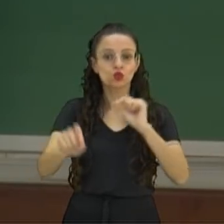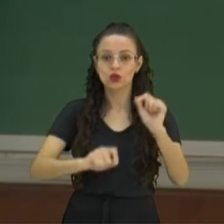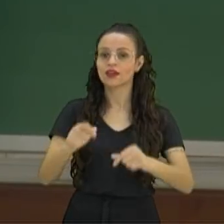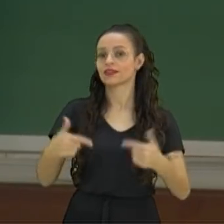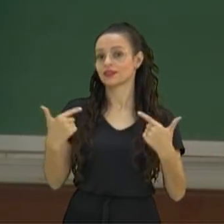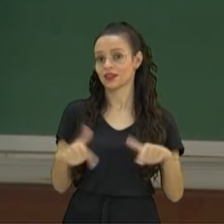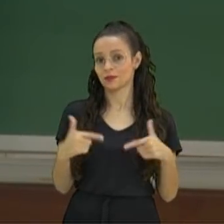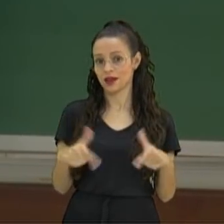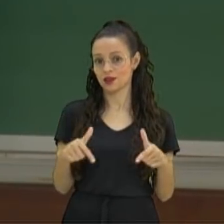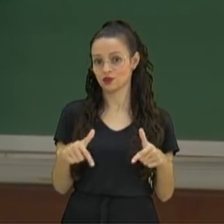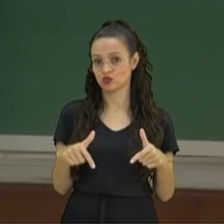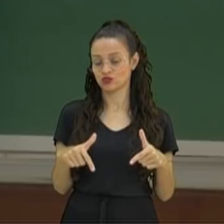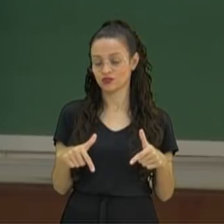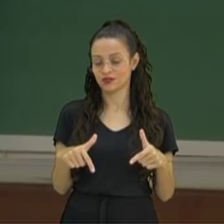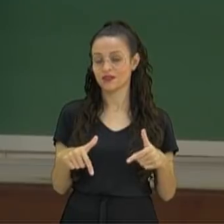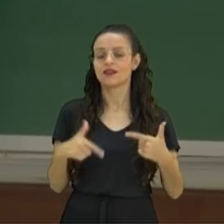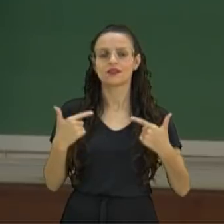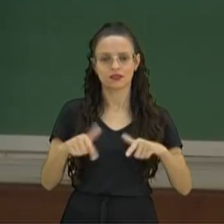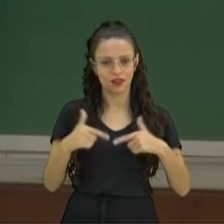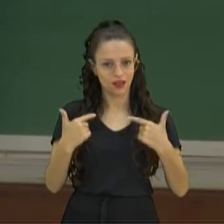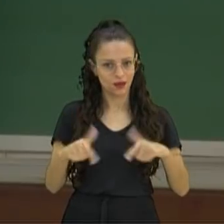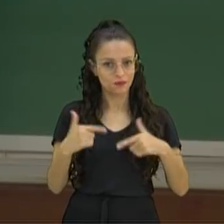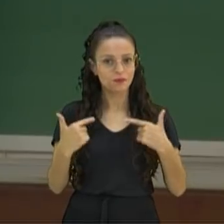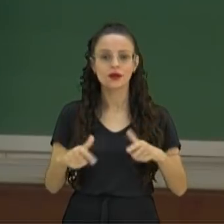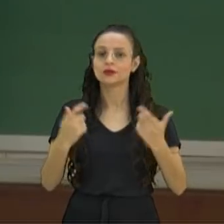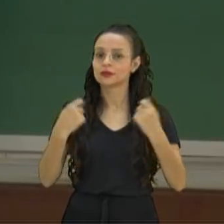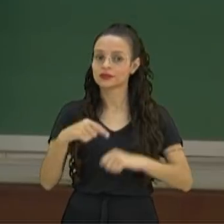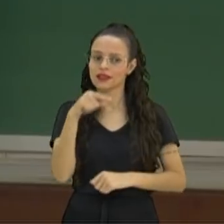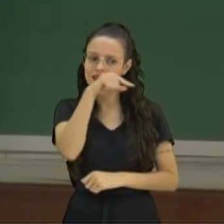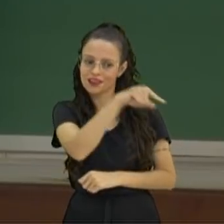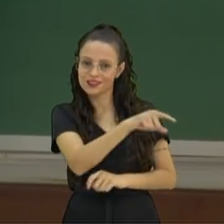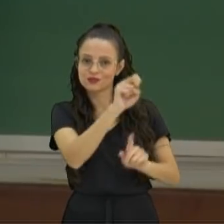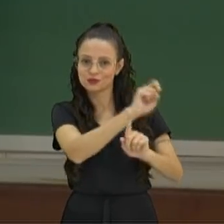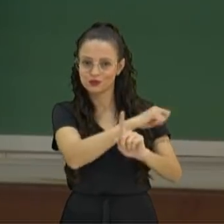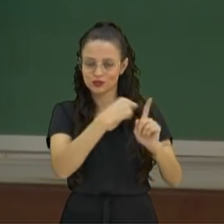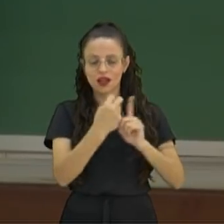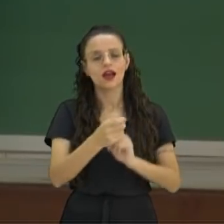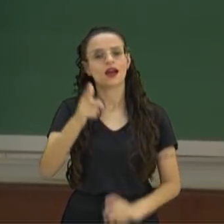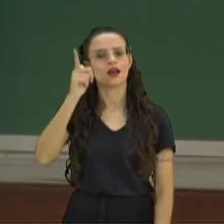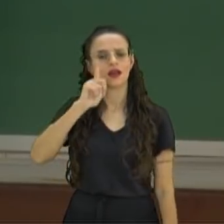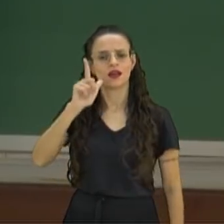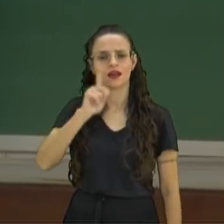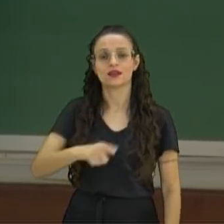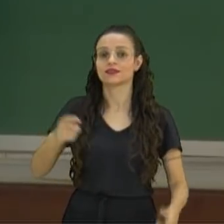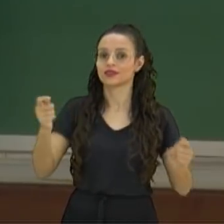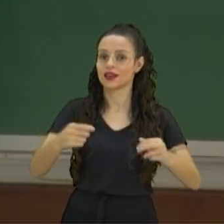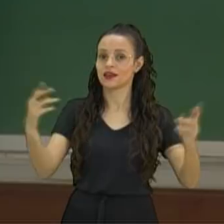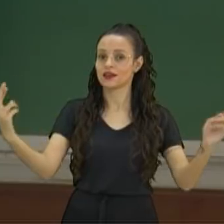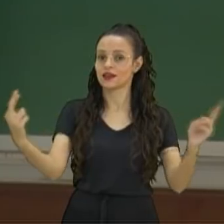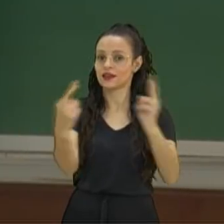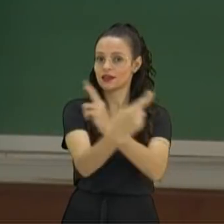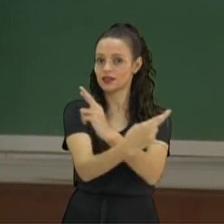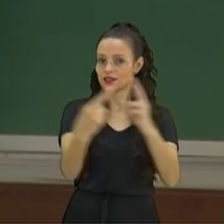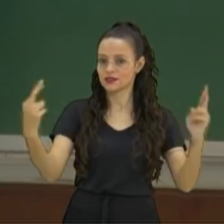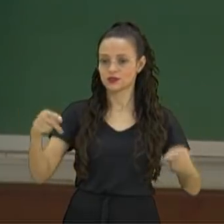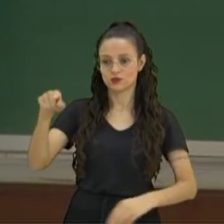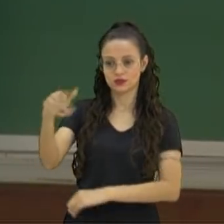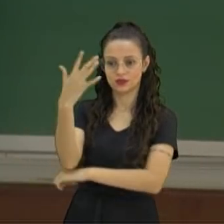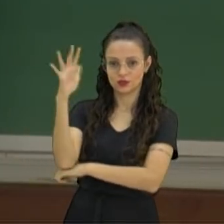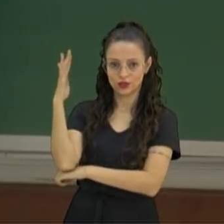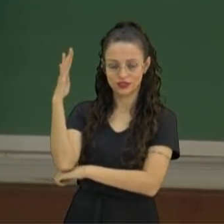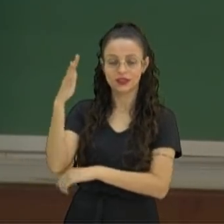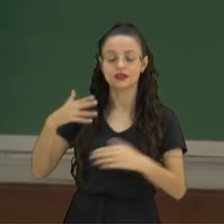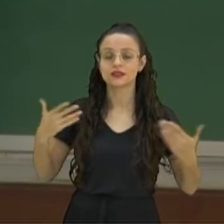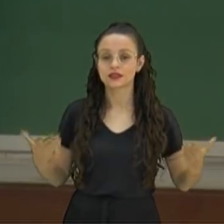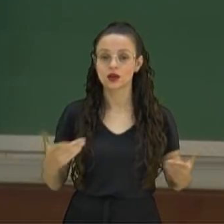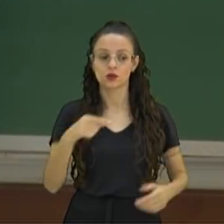trabalho, a atividade da sociedade para que exista uma relação com a natureza.